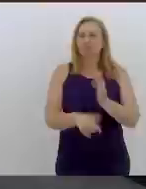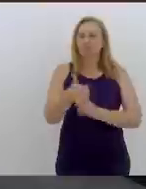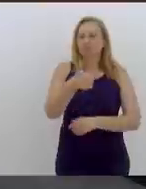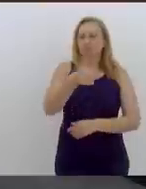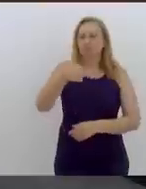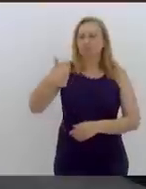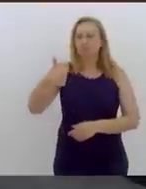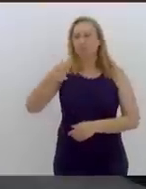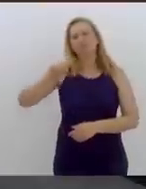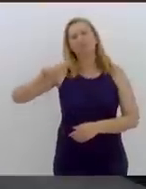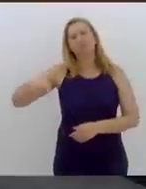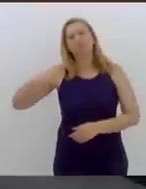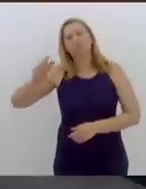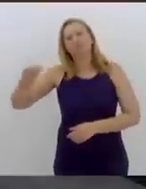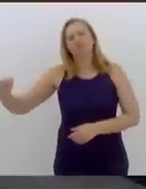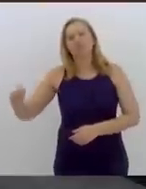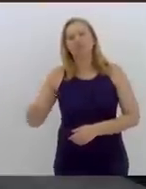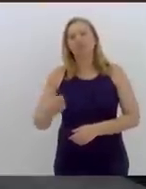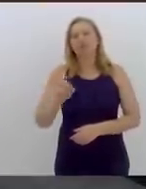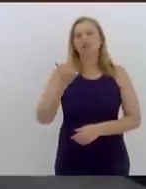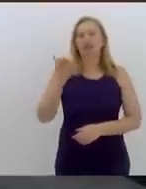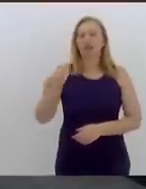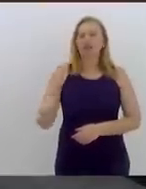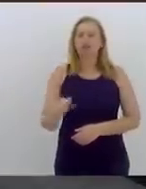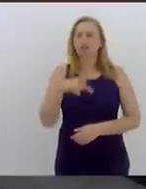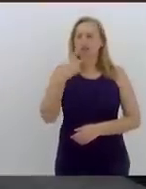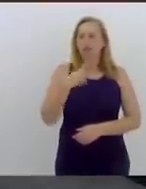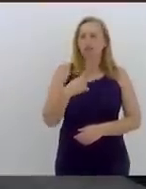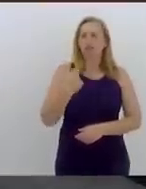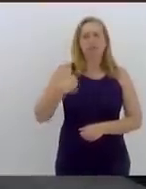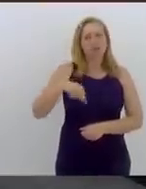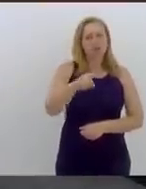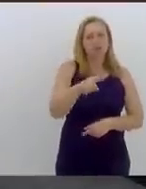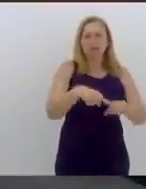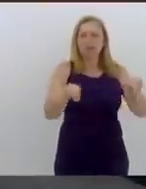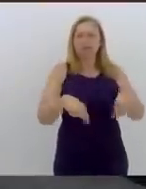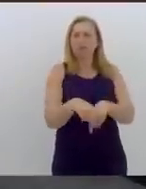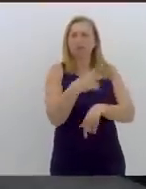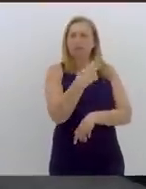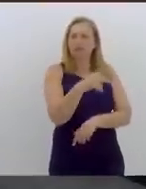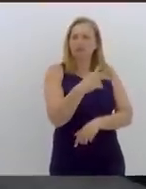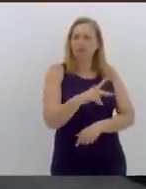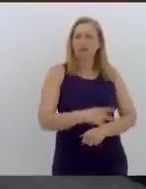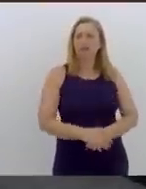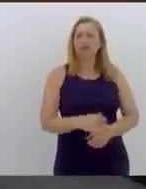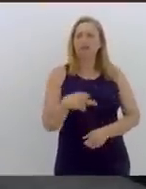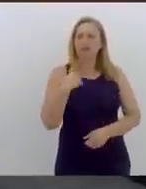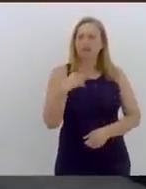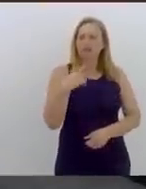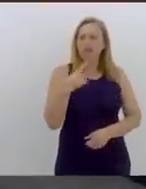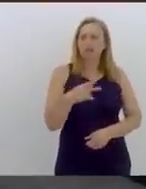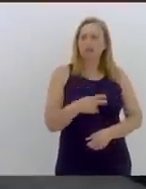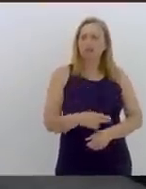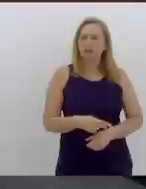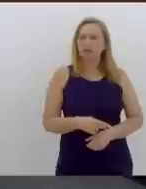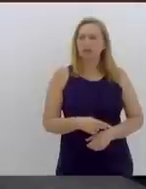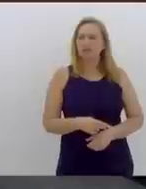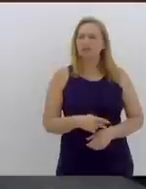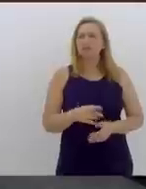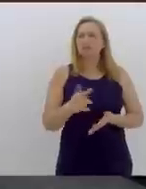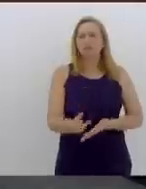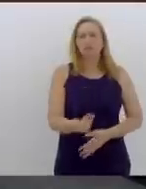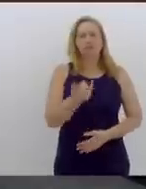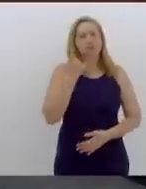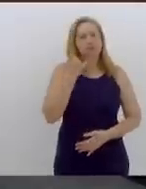1.500 em cima do nosso salário lá já falou e Bastou a gente lá na sala dele e falar com ele e ele fez uma ligação